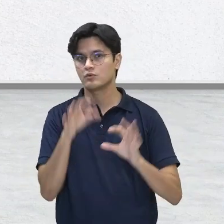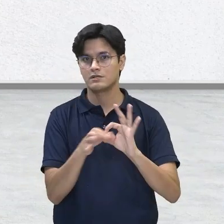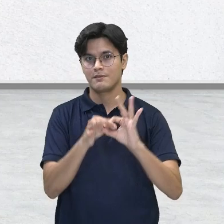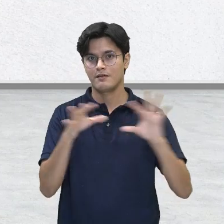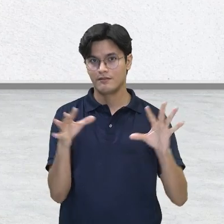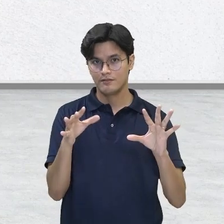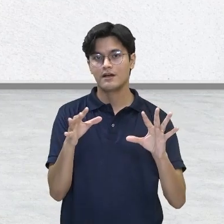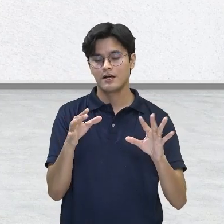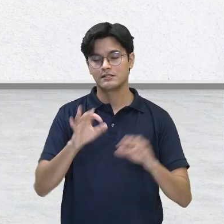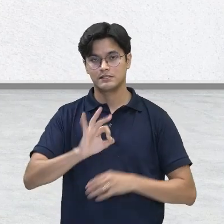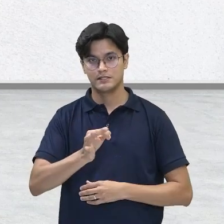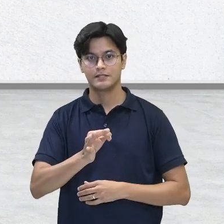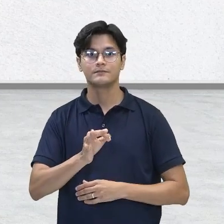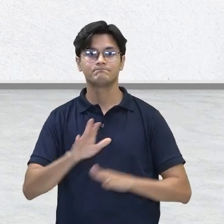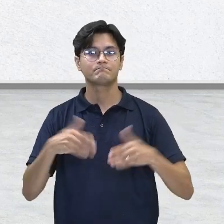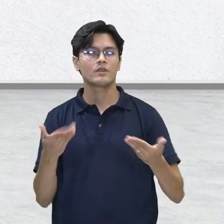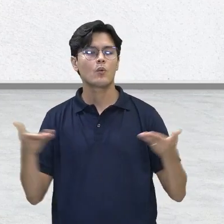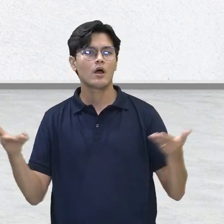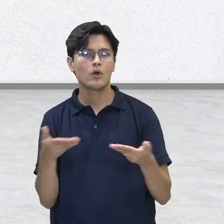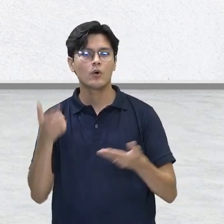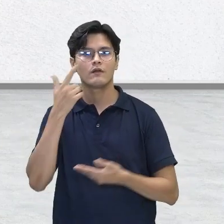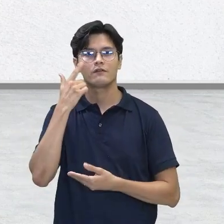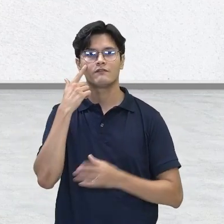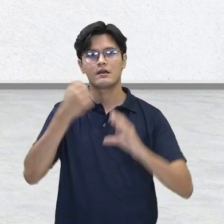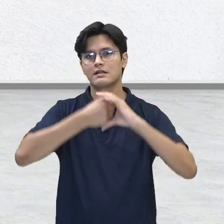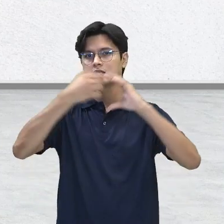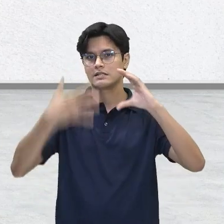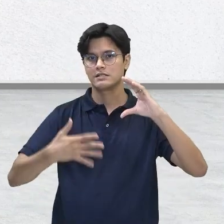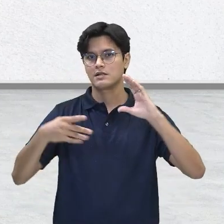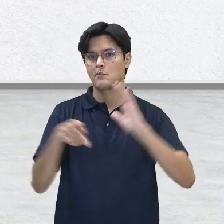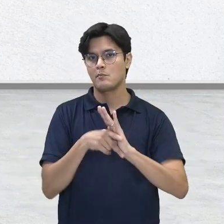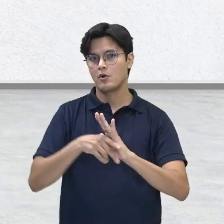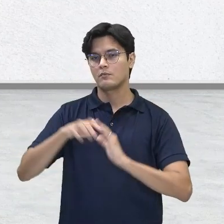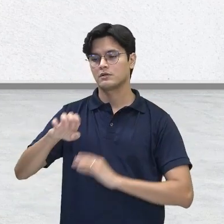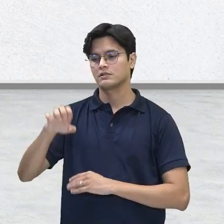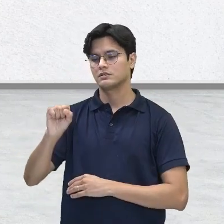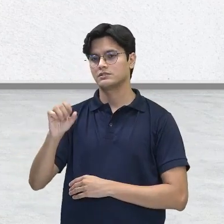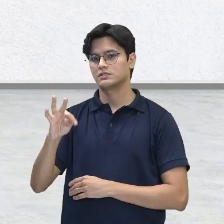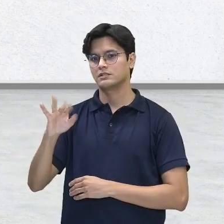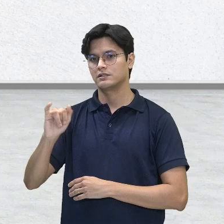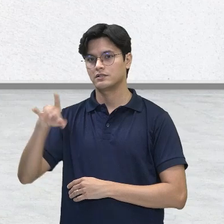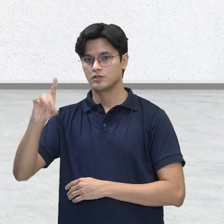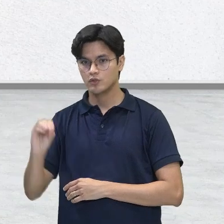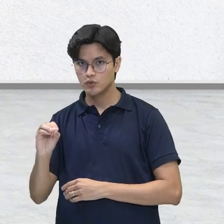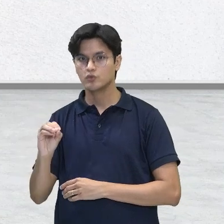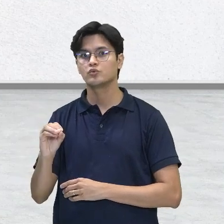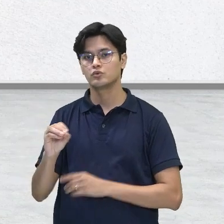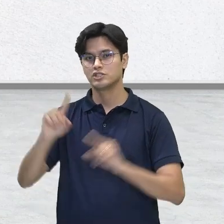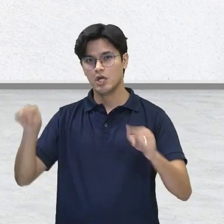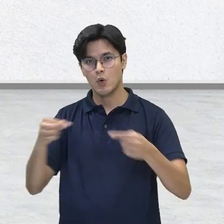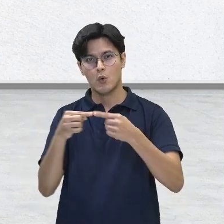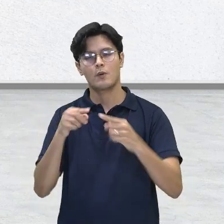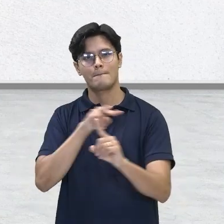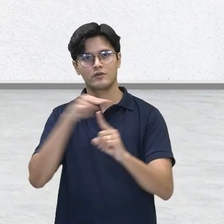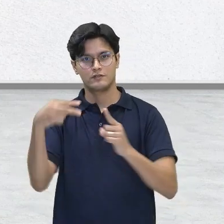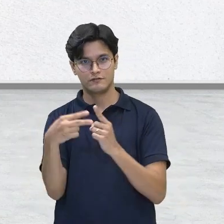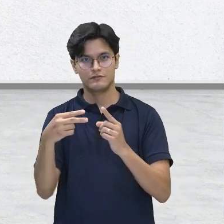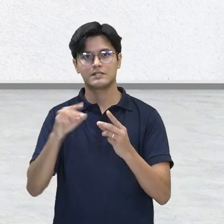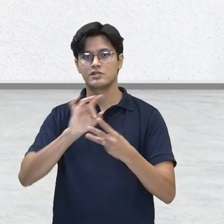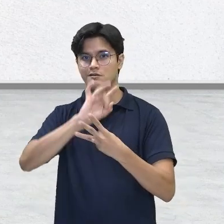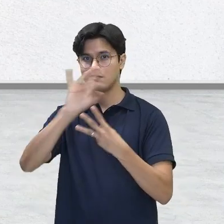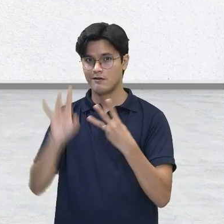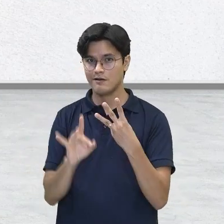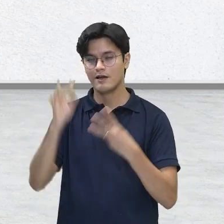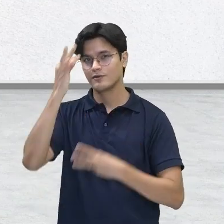E agora nós vamos ver as características do Estado contratualista na visão de cada um desses teóricos, não é isso? As